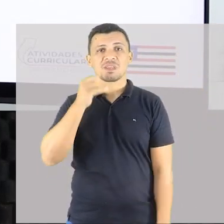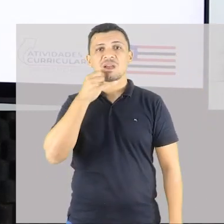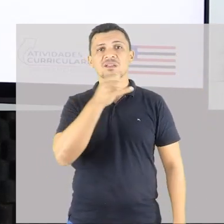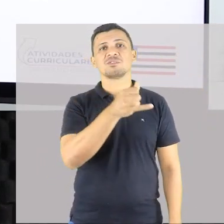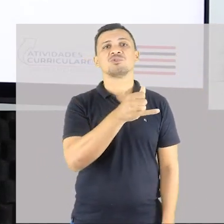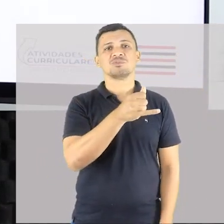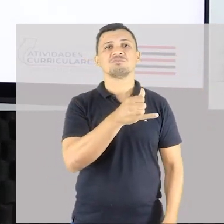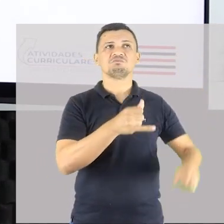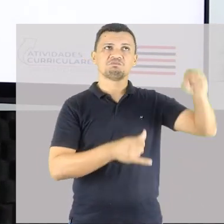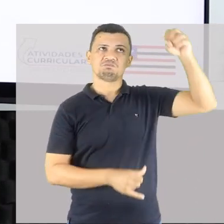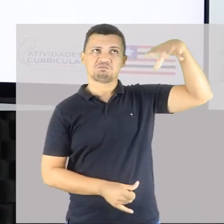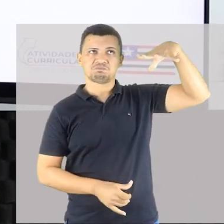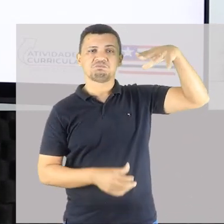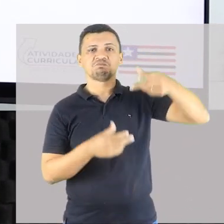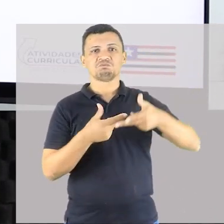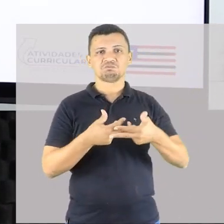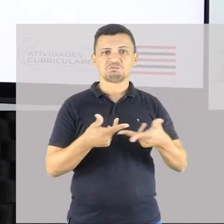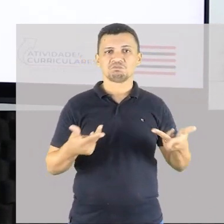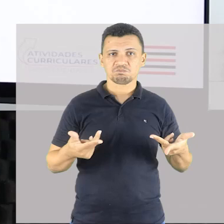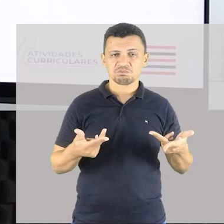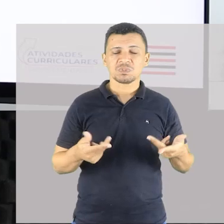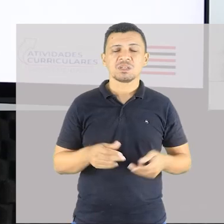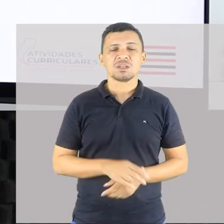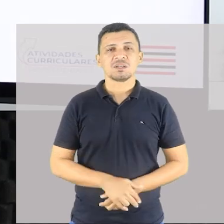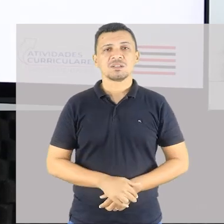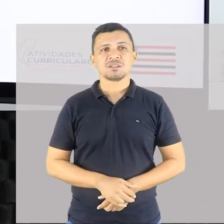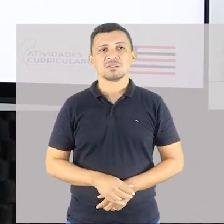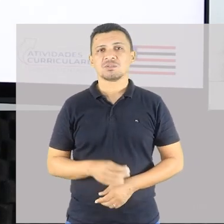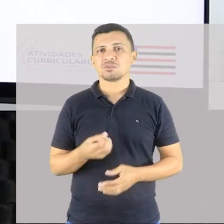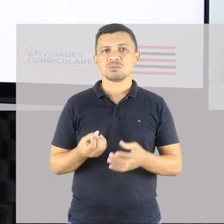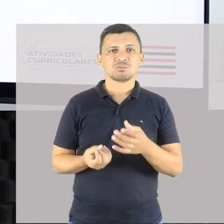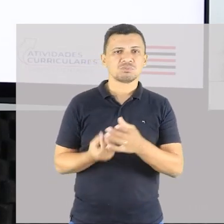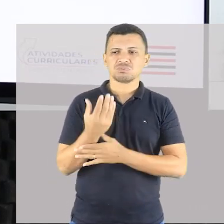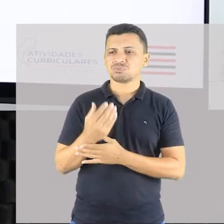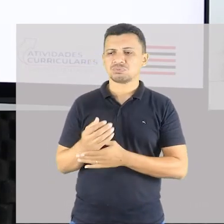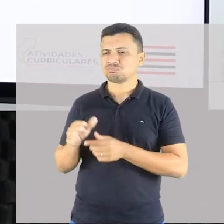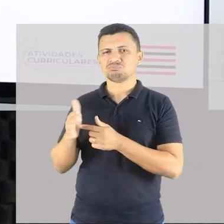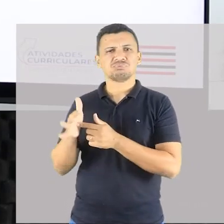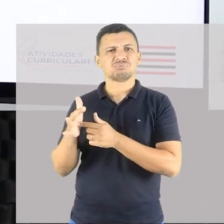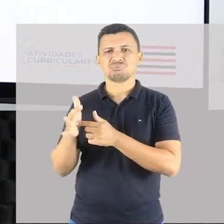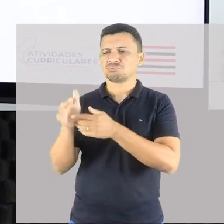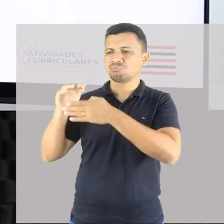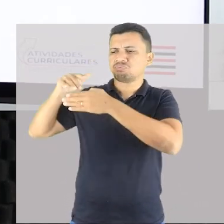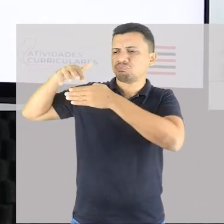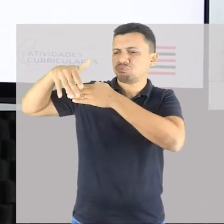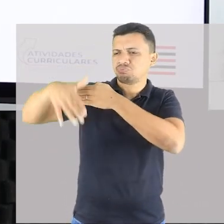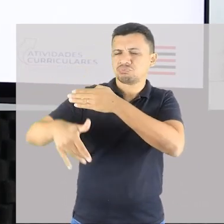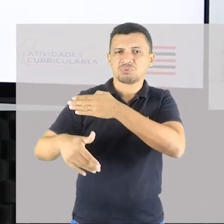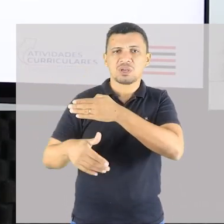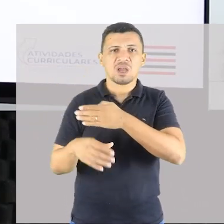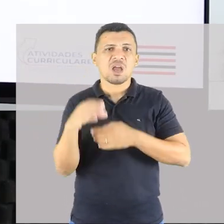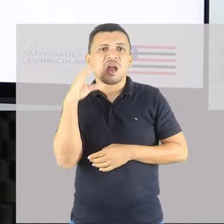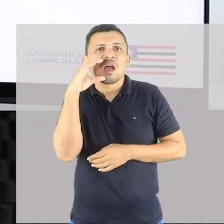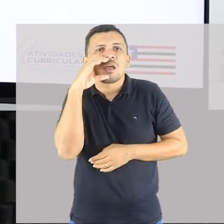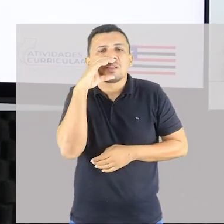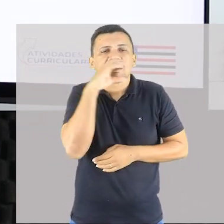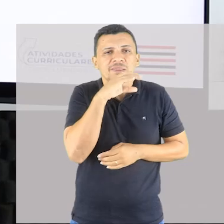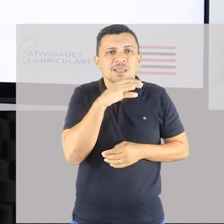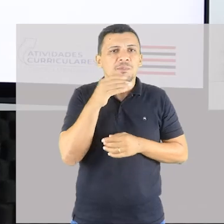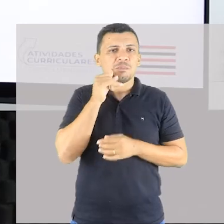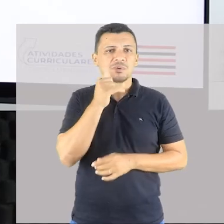elétrica, tá? As energias elétricas geradas nas usinas hidrelétricas, nas